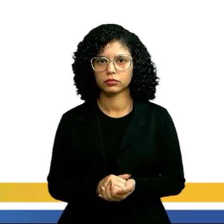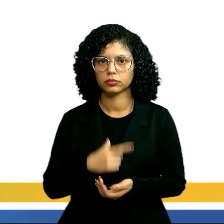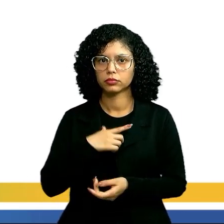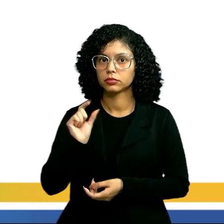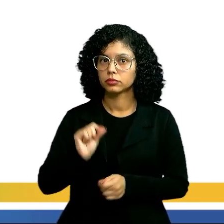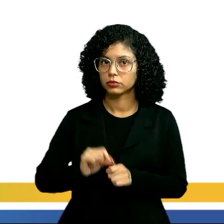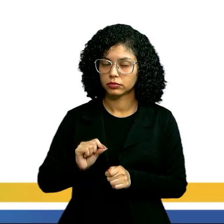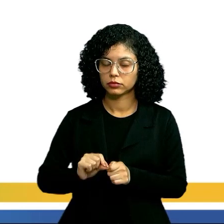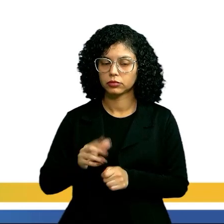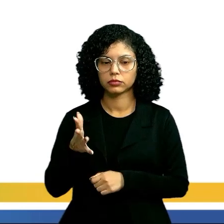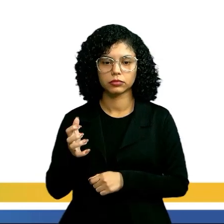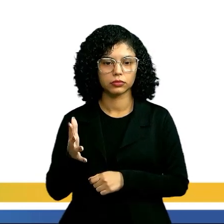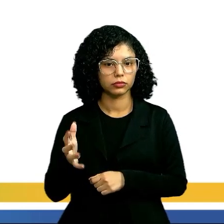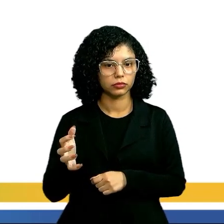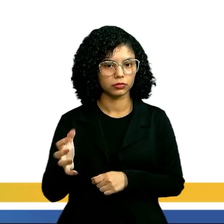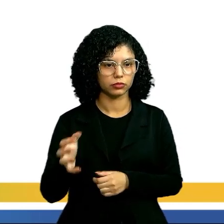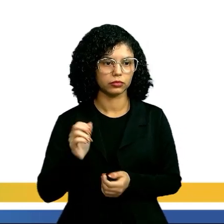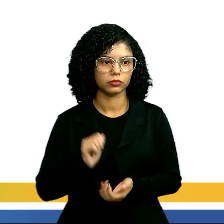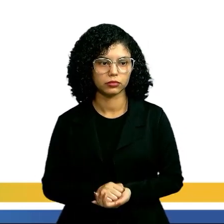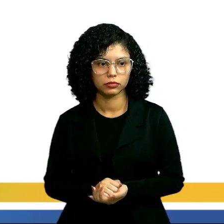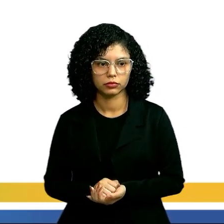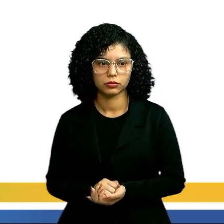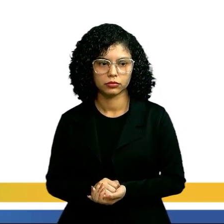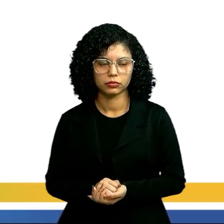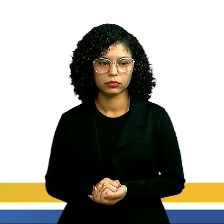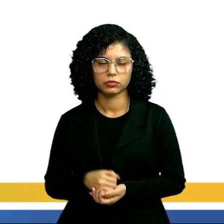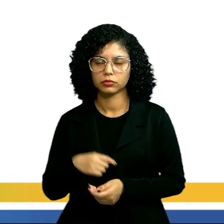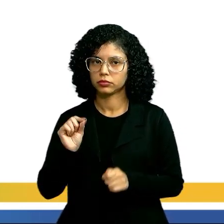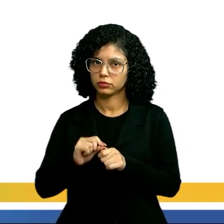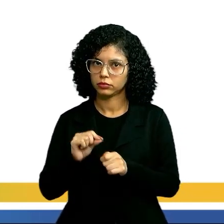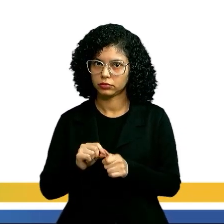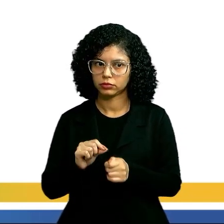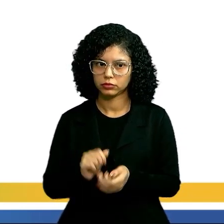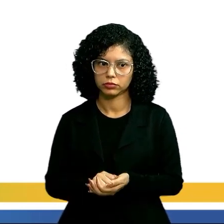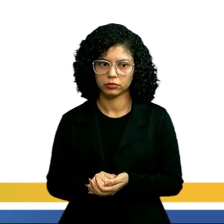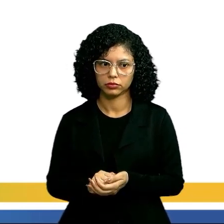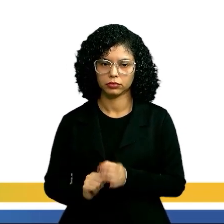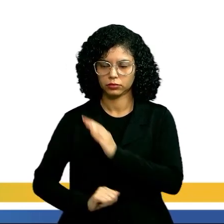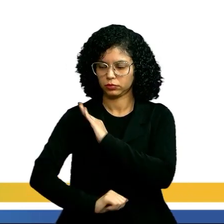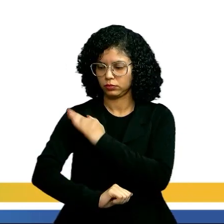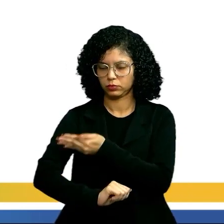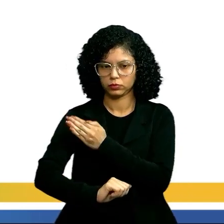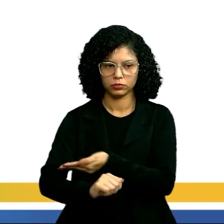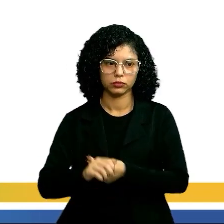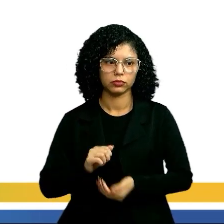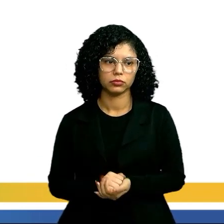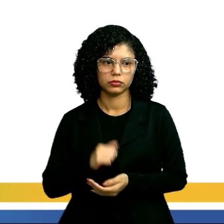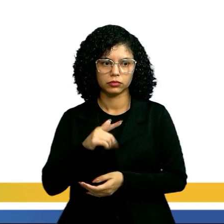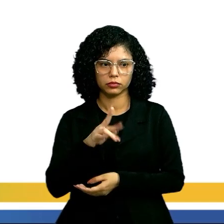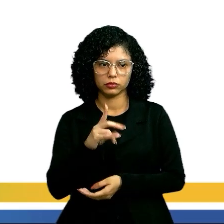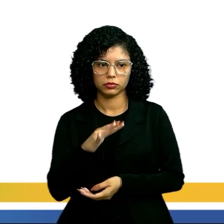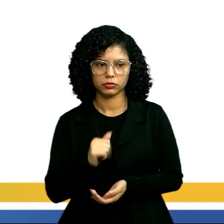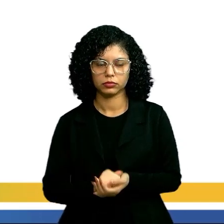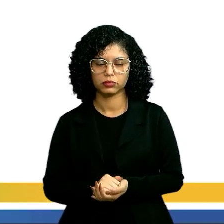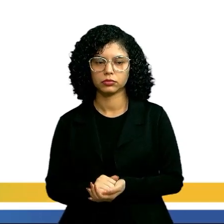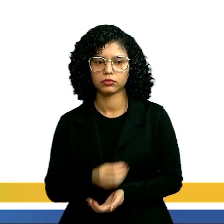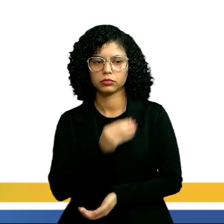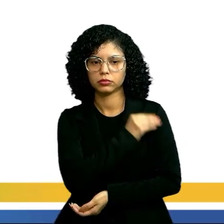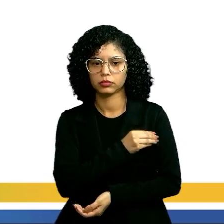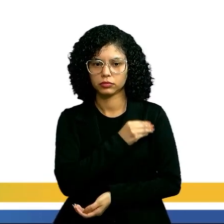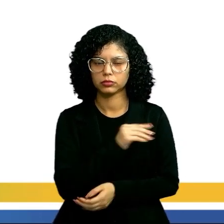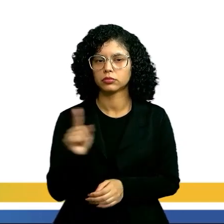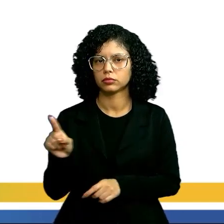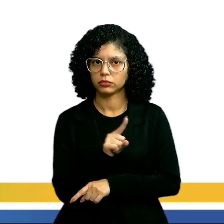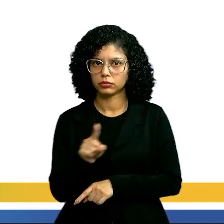quem realizam são as bactérias. Fermentação lática quem realizam são nossos músculos. Da fermentação alcoólica?